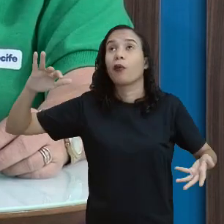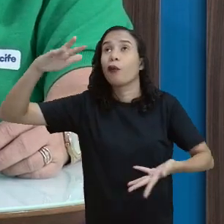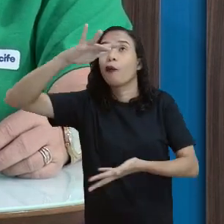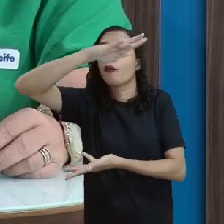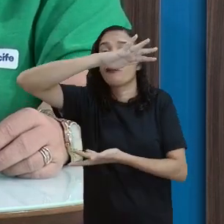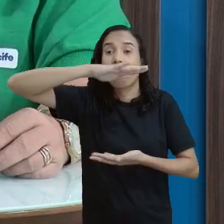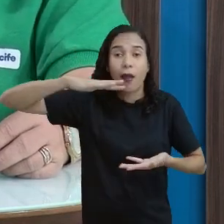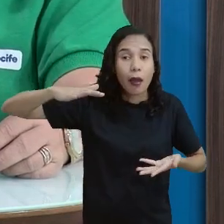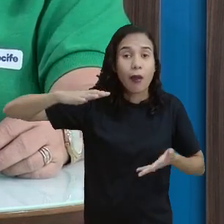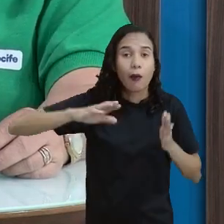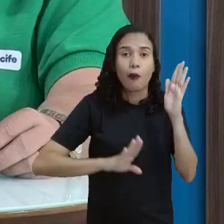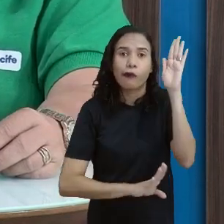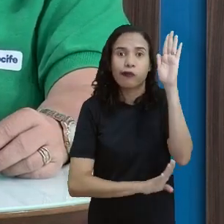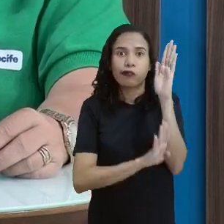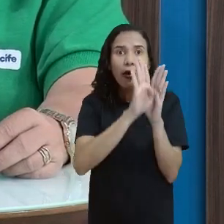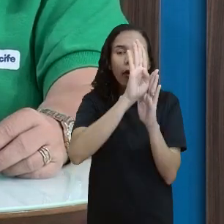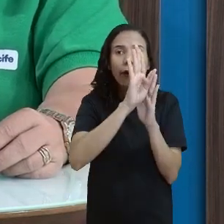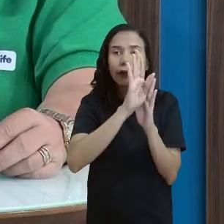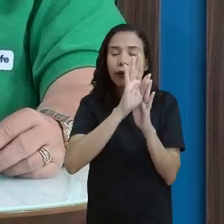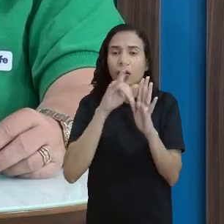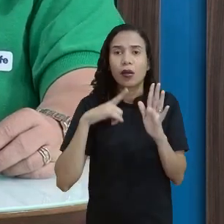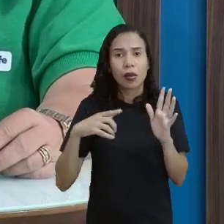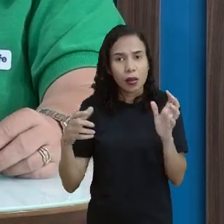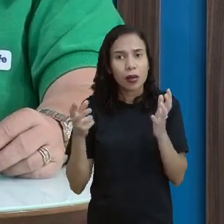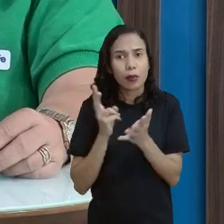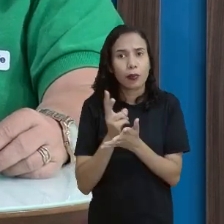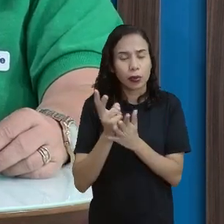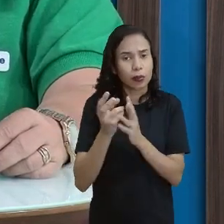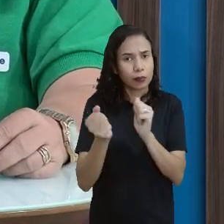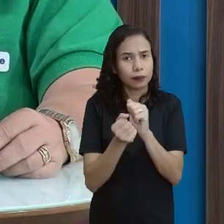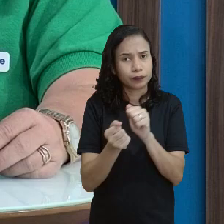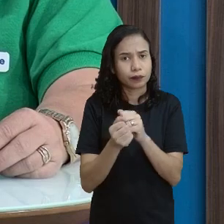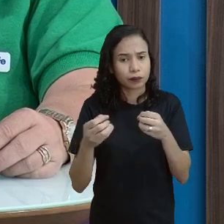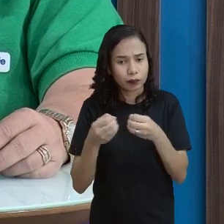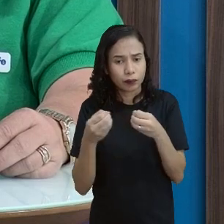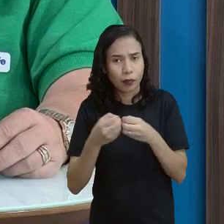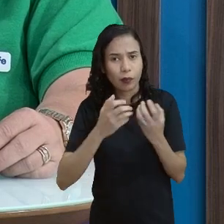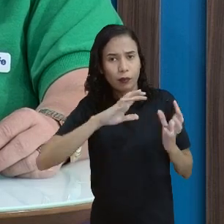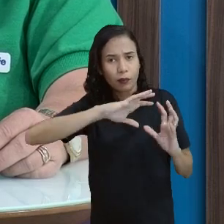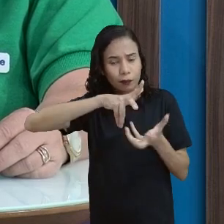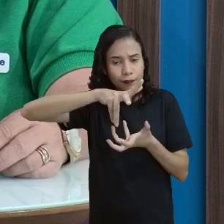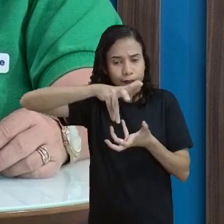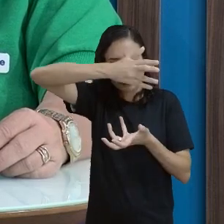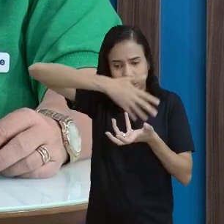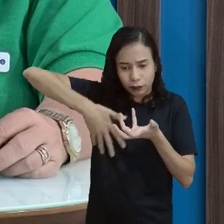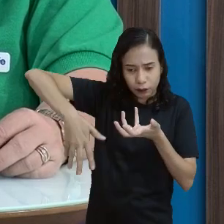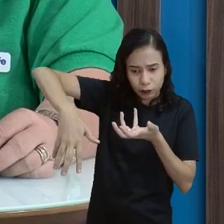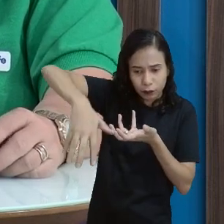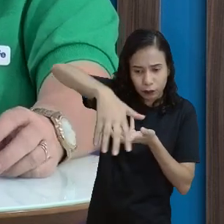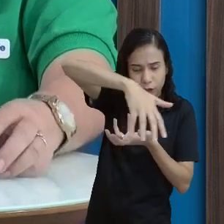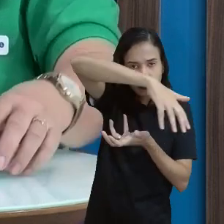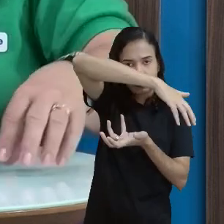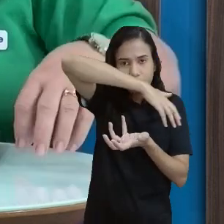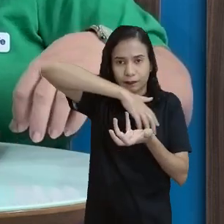estão, viu, orbitando, que estão girando aí em relação aí ao nosso planeta.